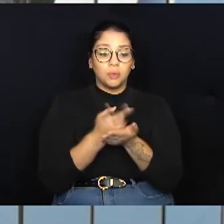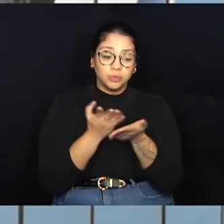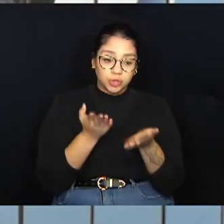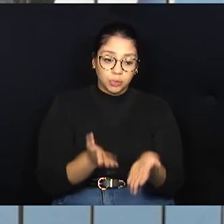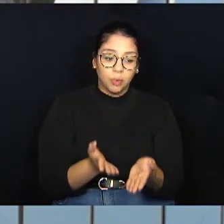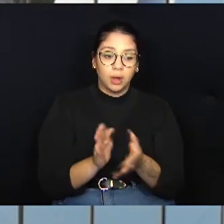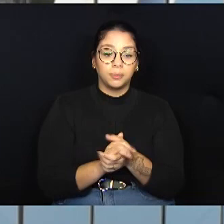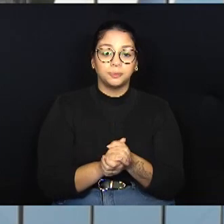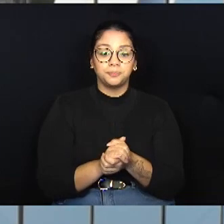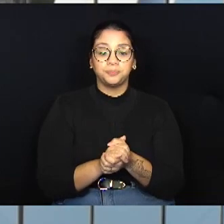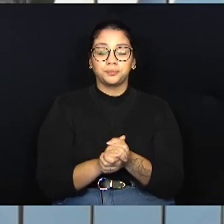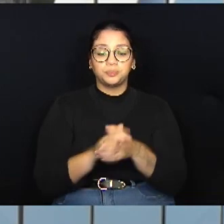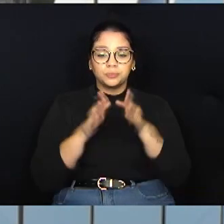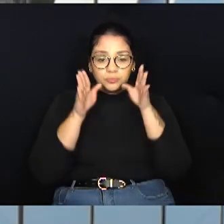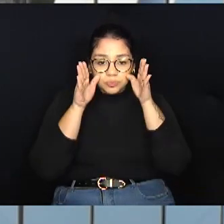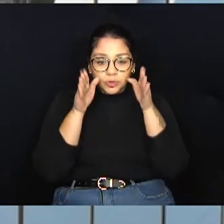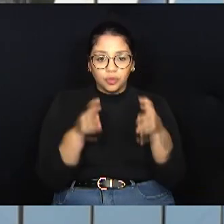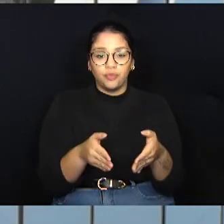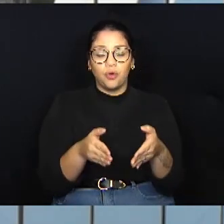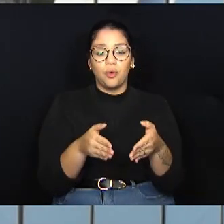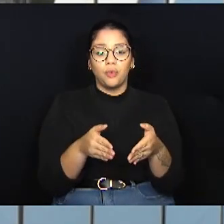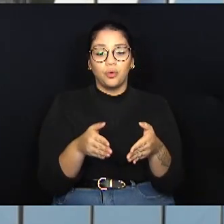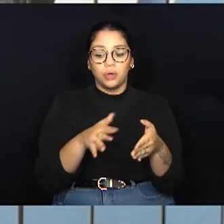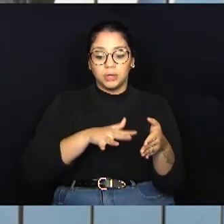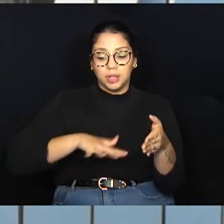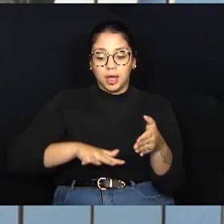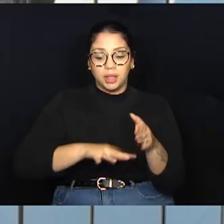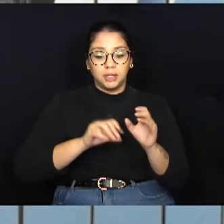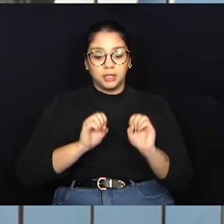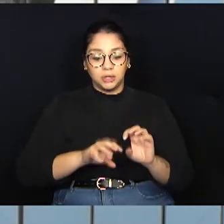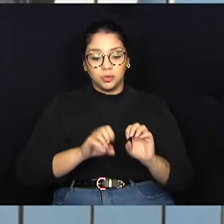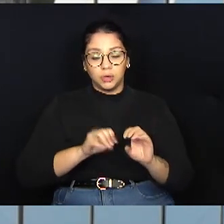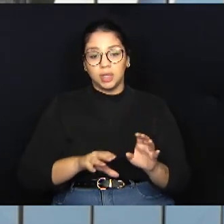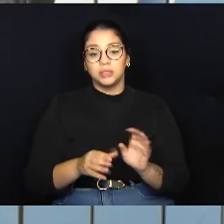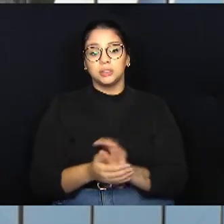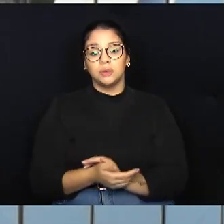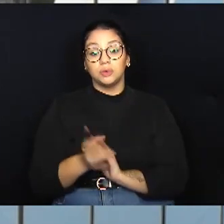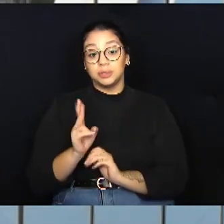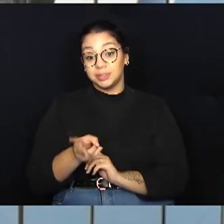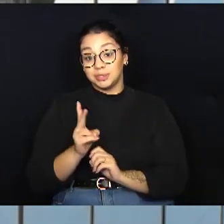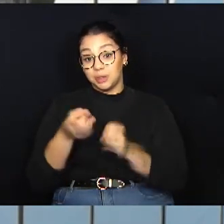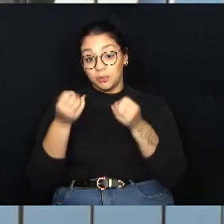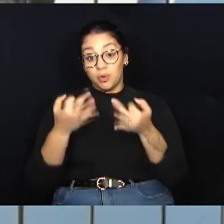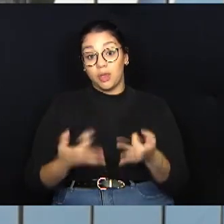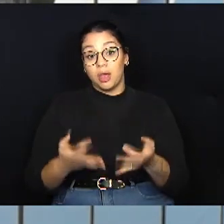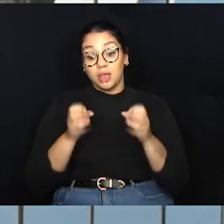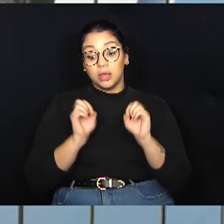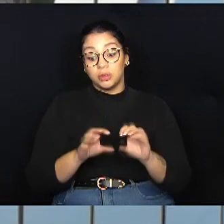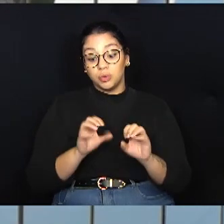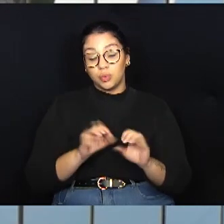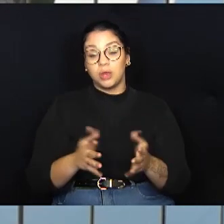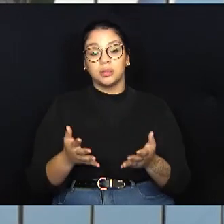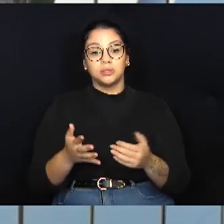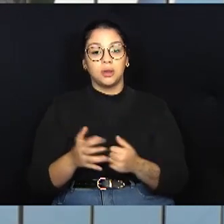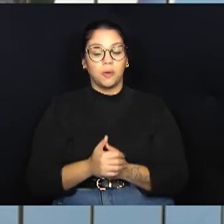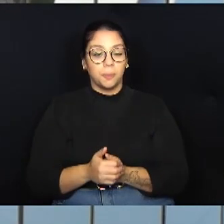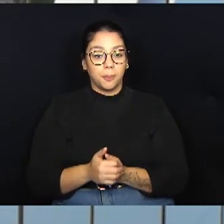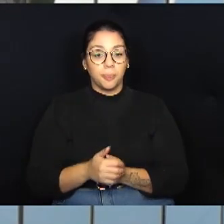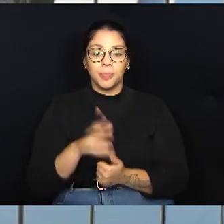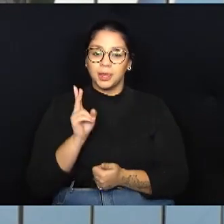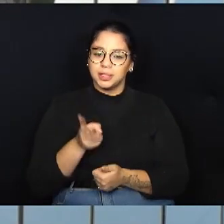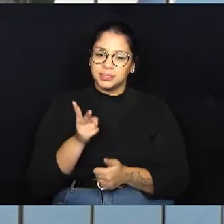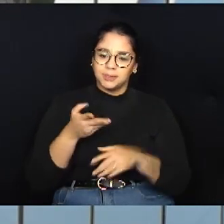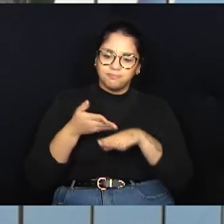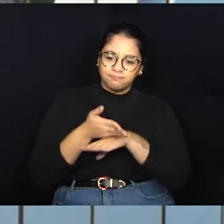o foco que nós trabalhamos na área da educação. Eu sempre falei muito de educação, sempre participei